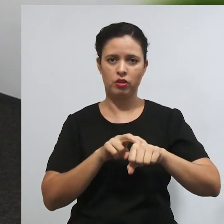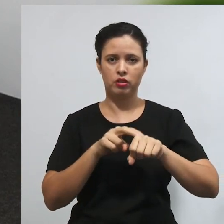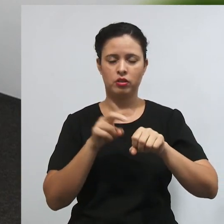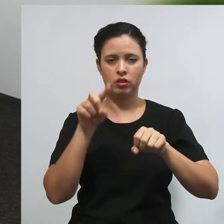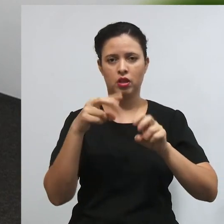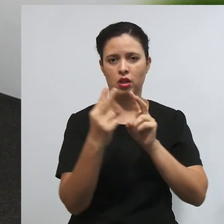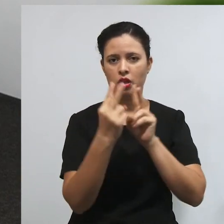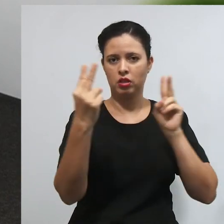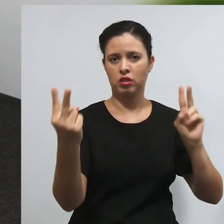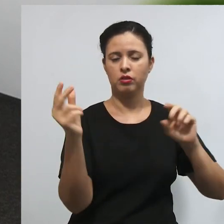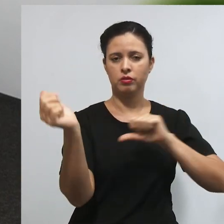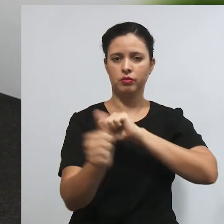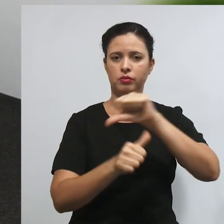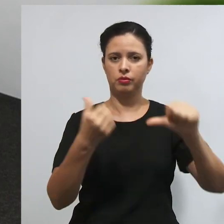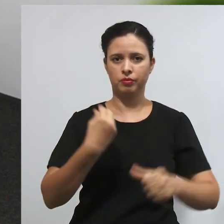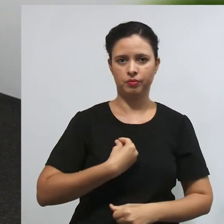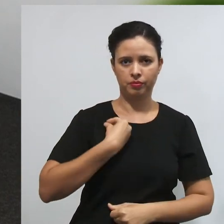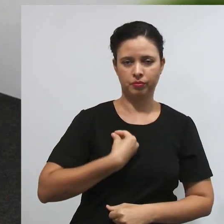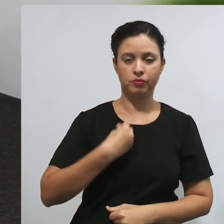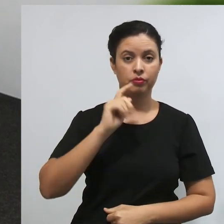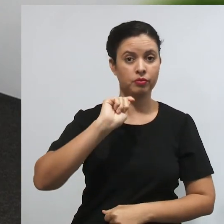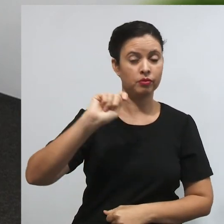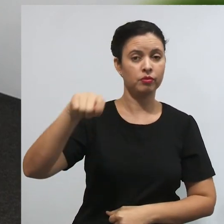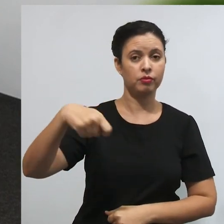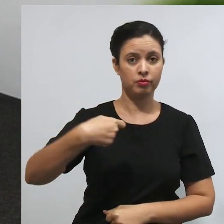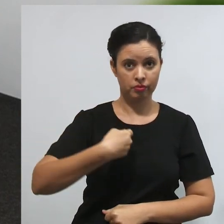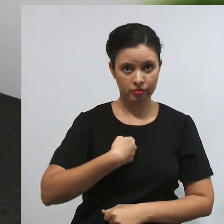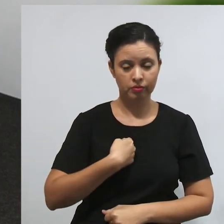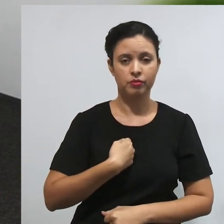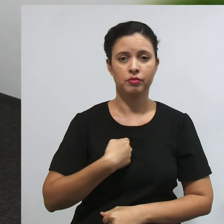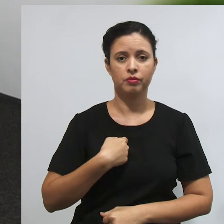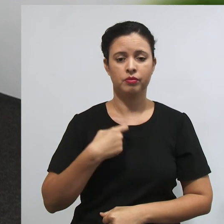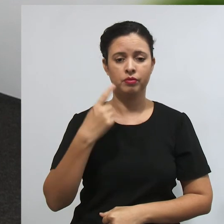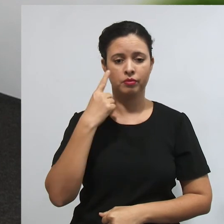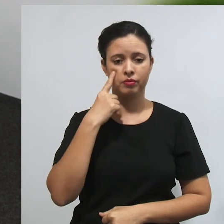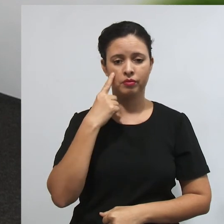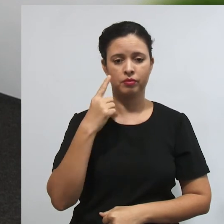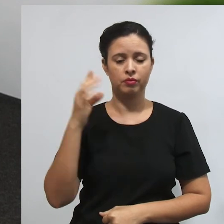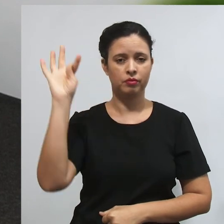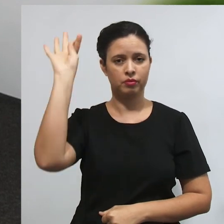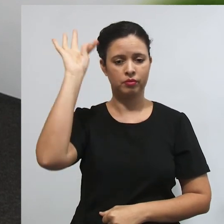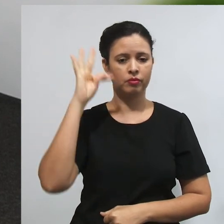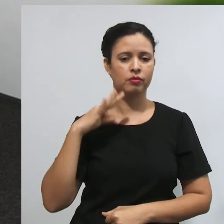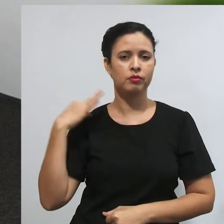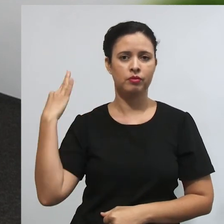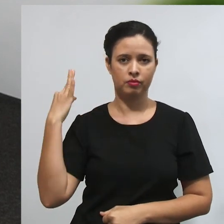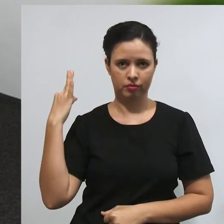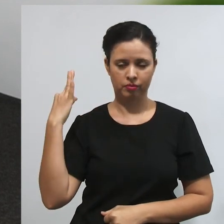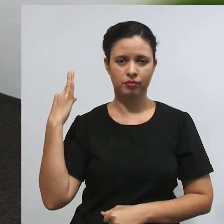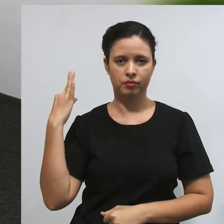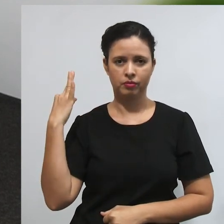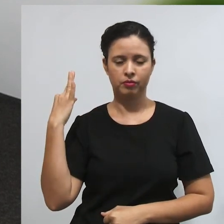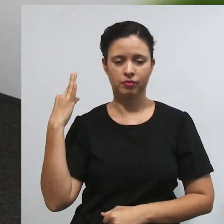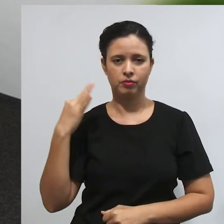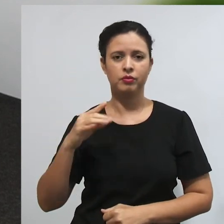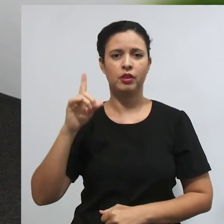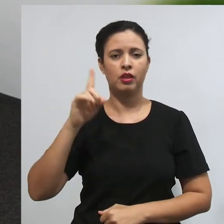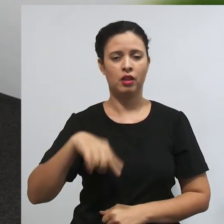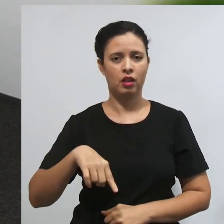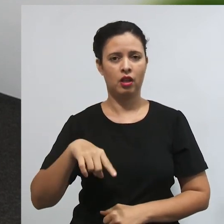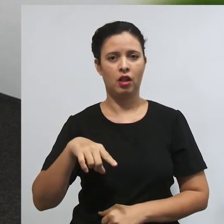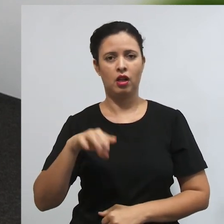EAD, mudando realidades. E o meu sinal é assim, Thelma, o